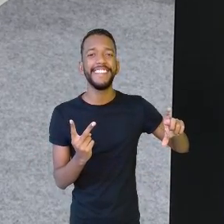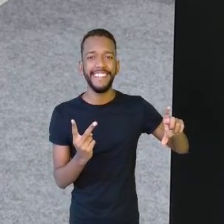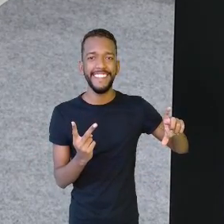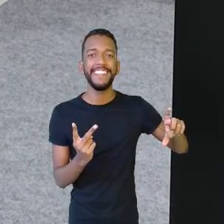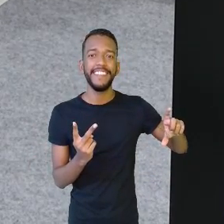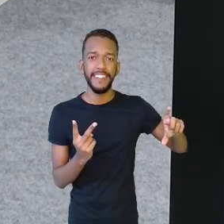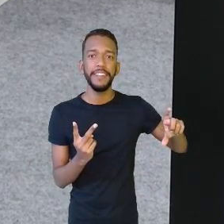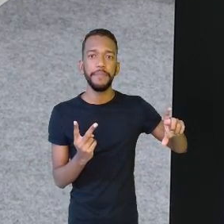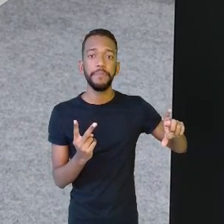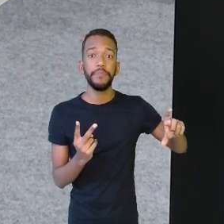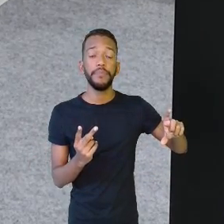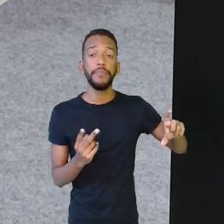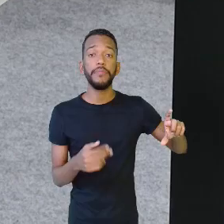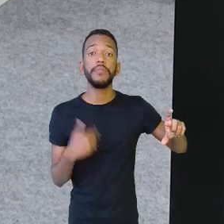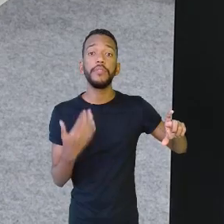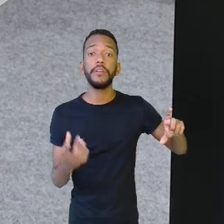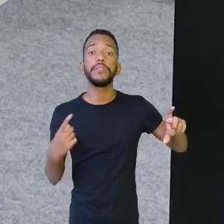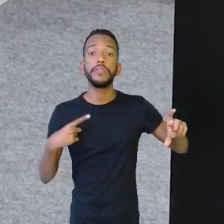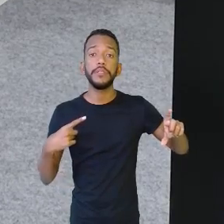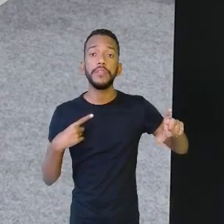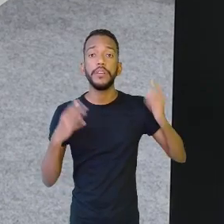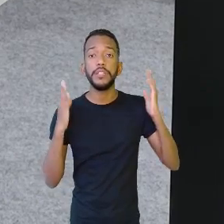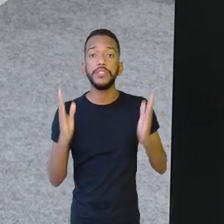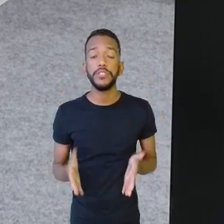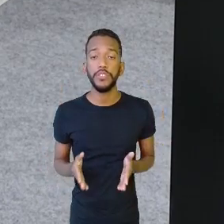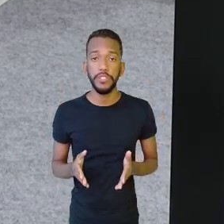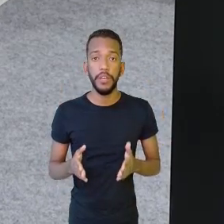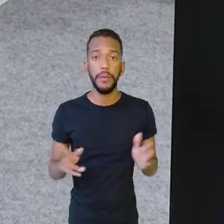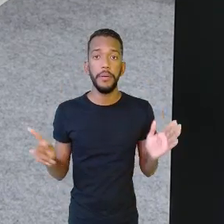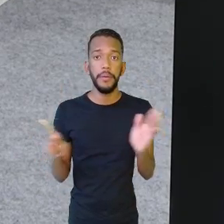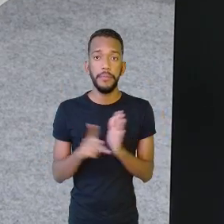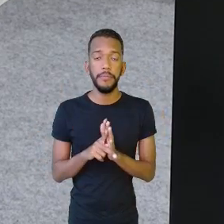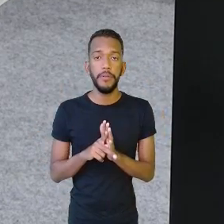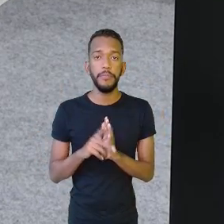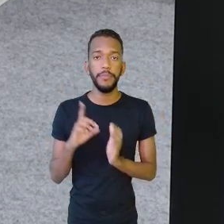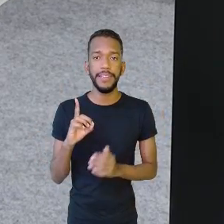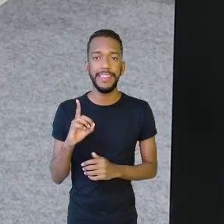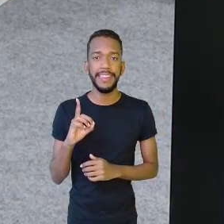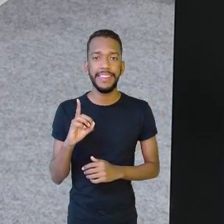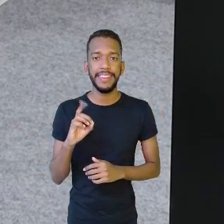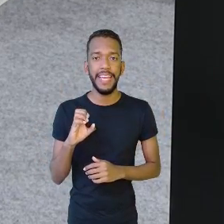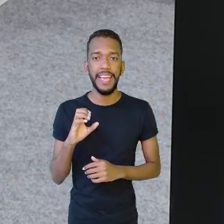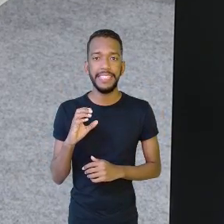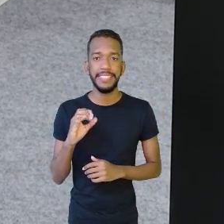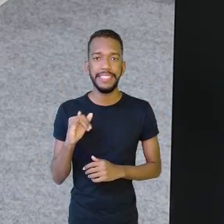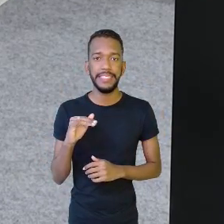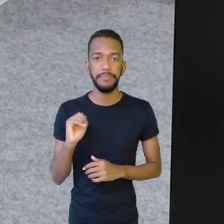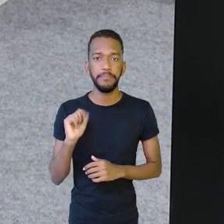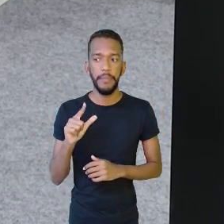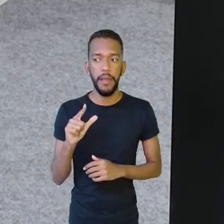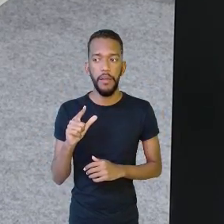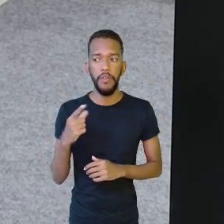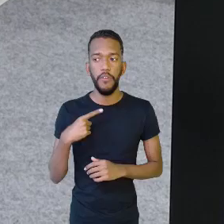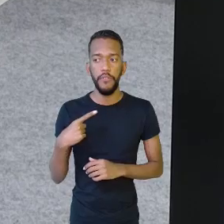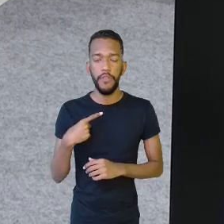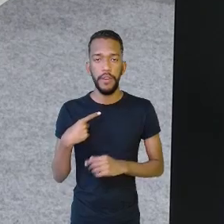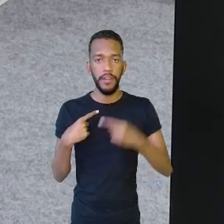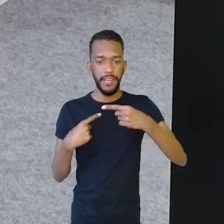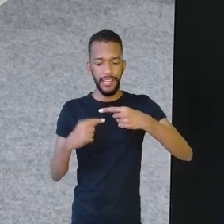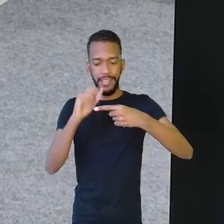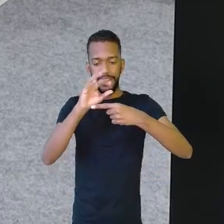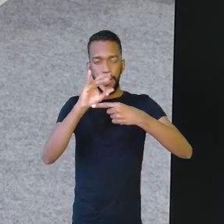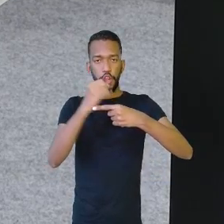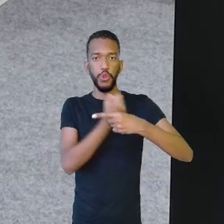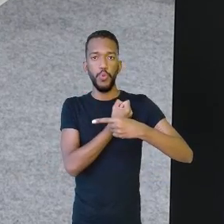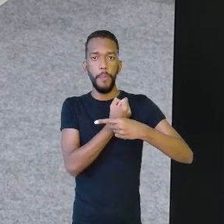outra forma de representar um número decimal. 1 é o numerador, a parte que eu